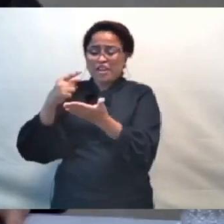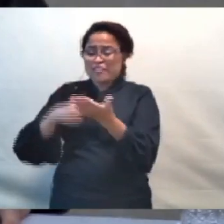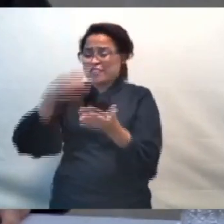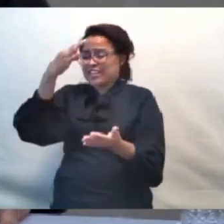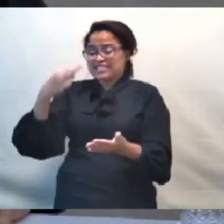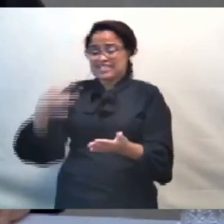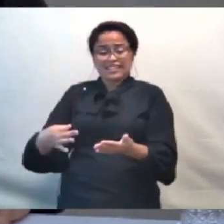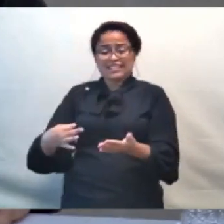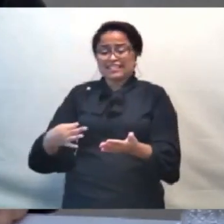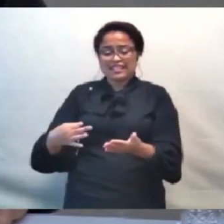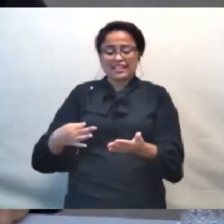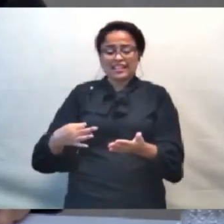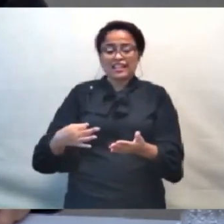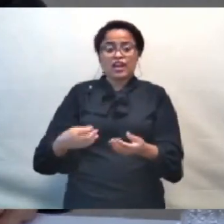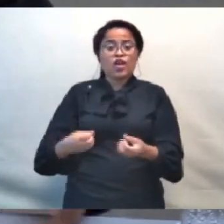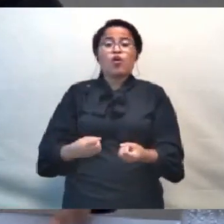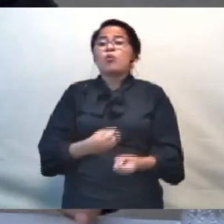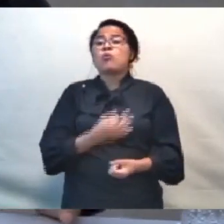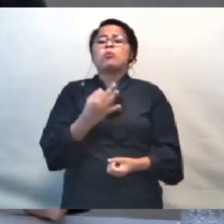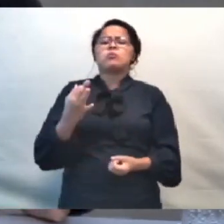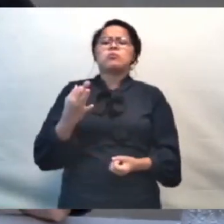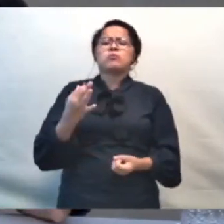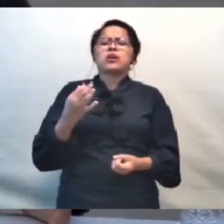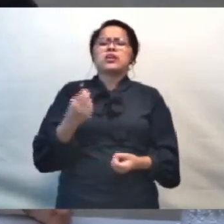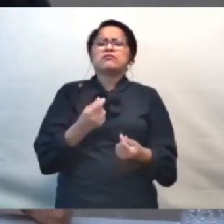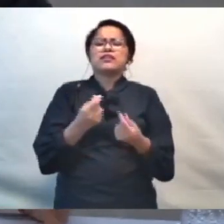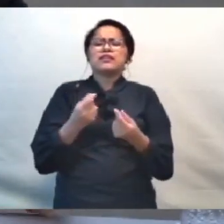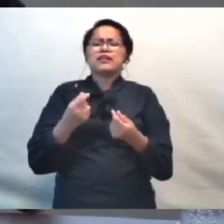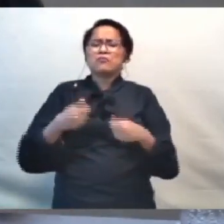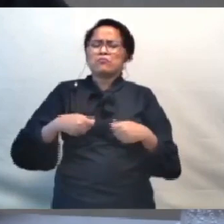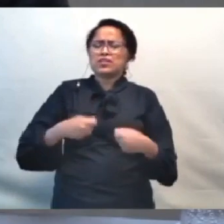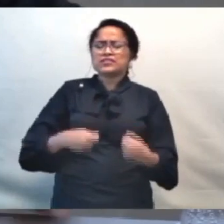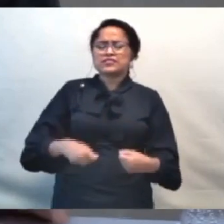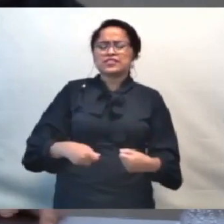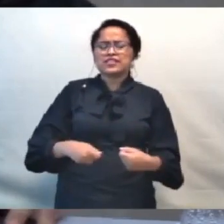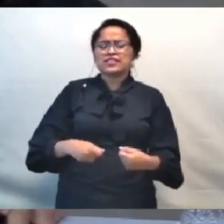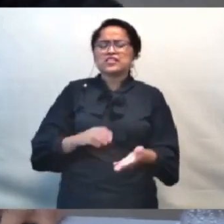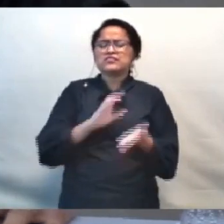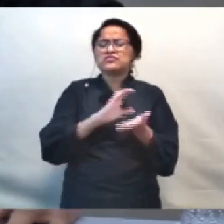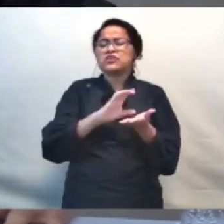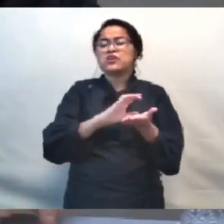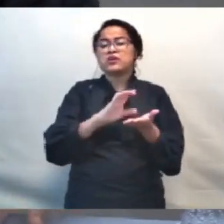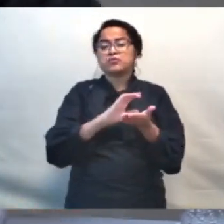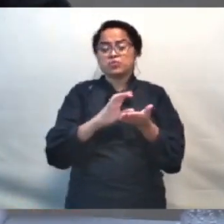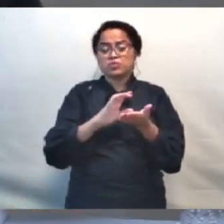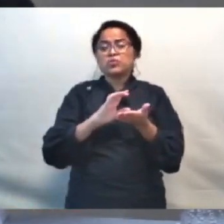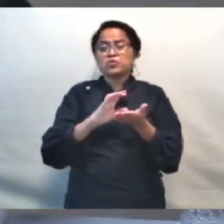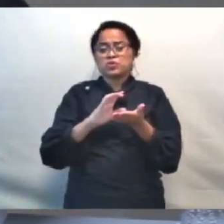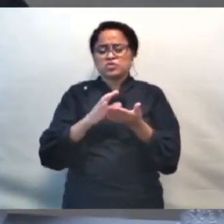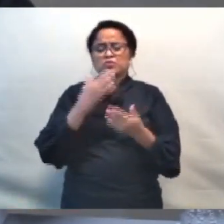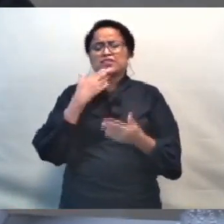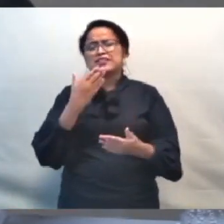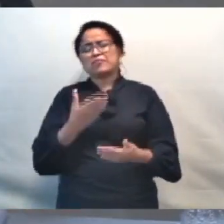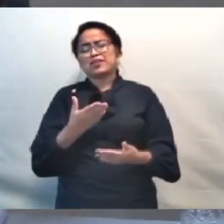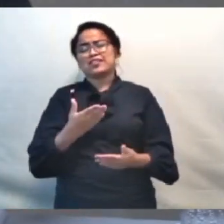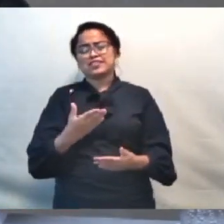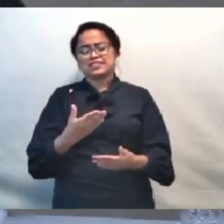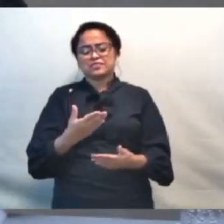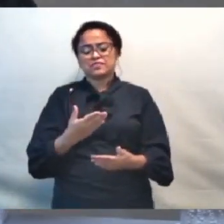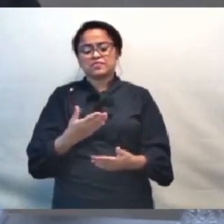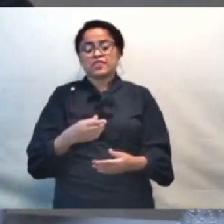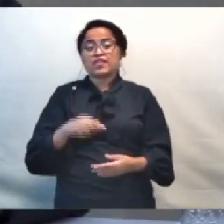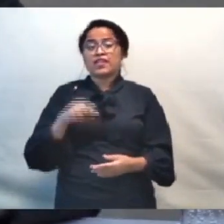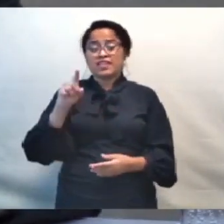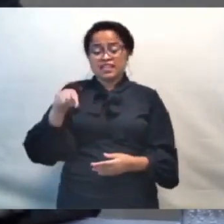que é necessário de recurso para atender demanda X, Y ou Z. E isso, infelizmente, também tem acontecido. Então, eu gostaria de entender,